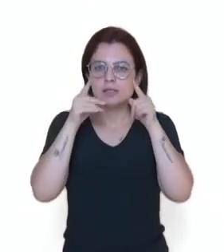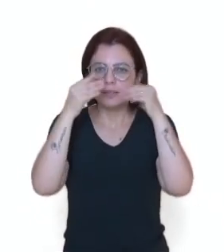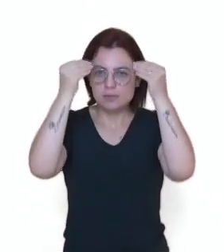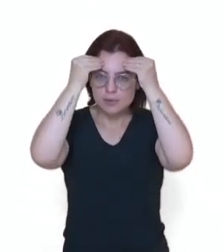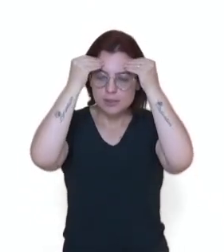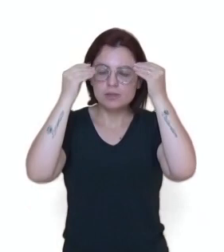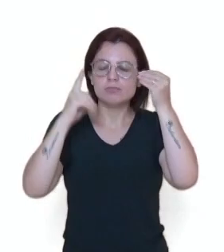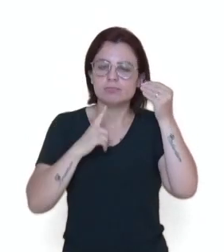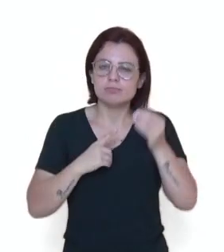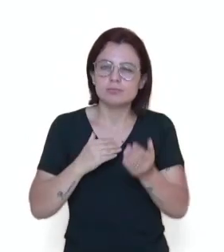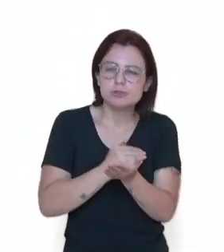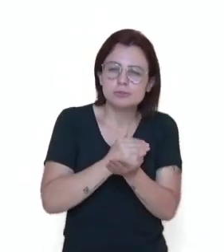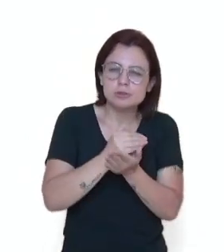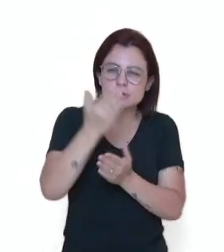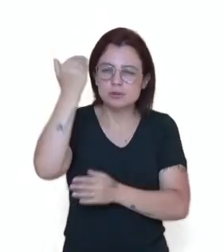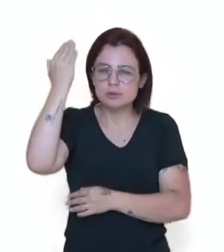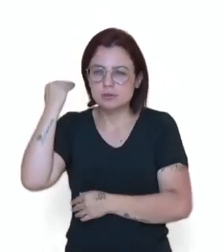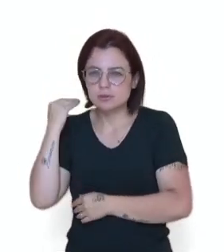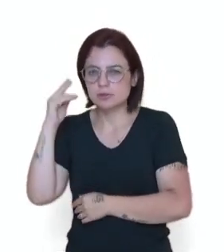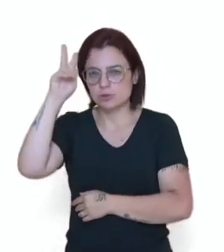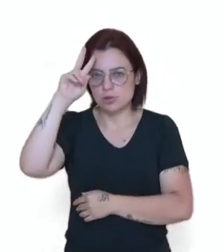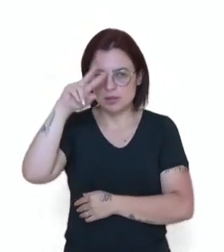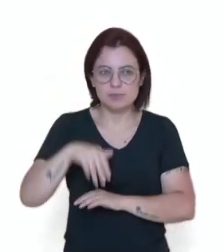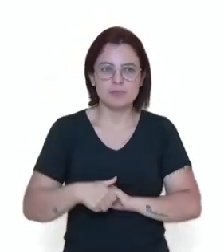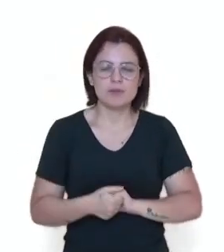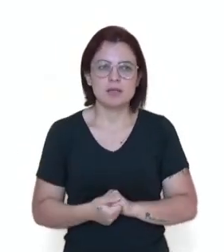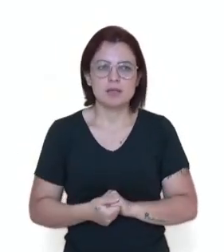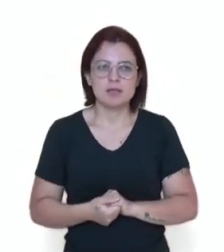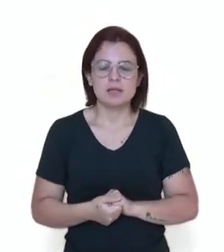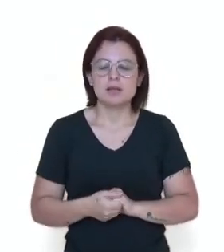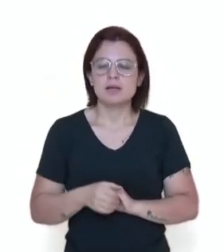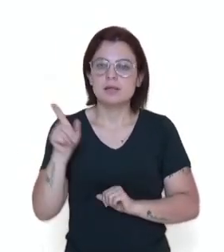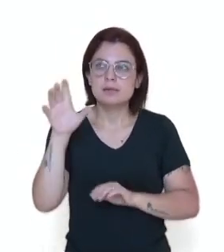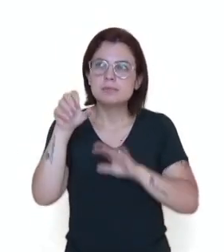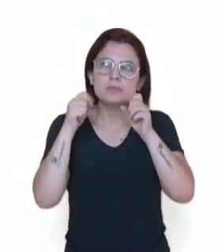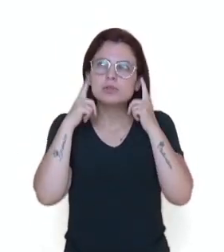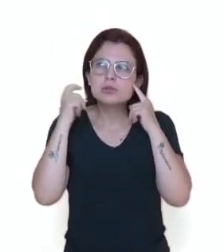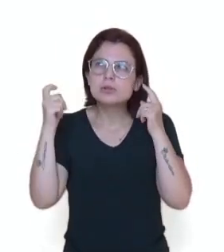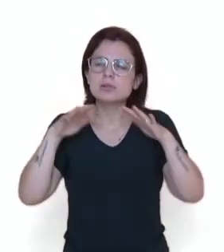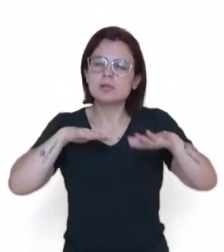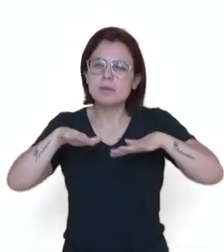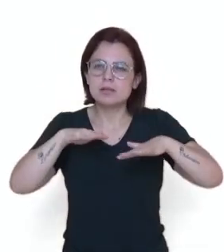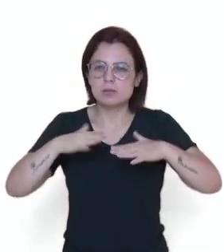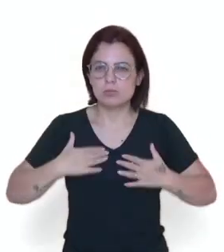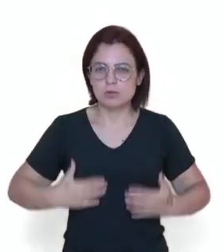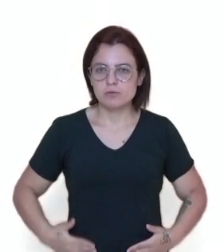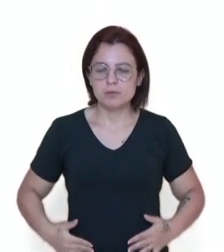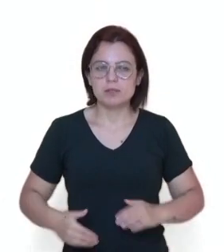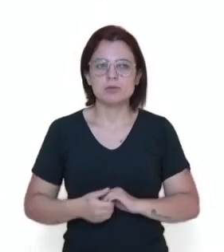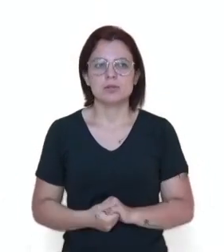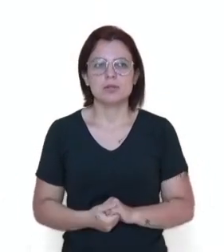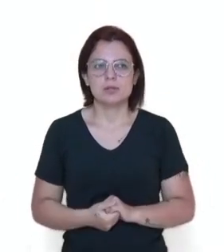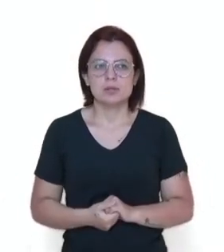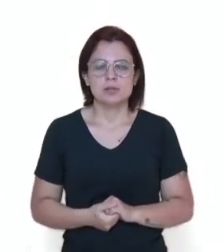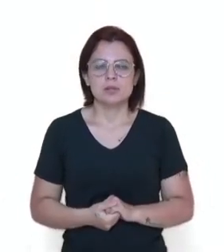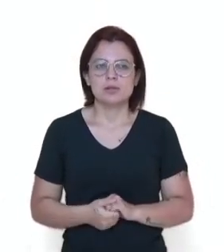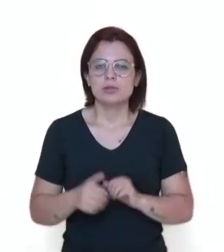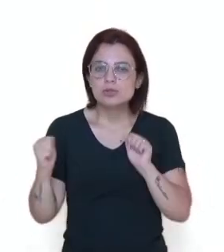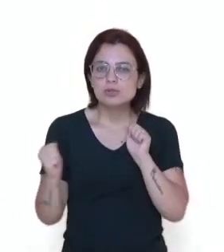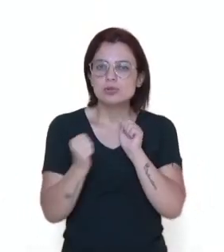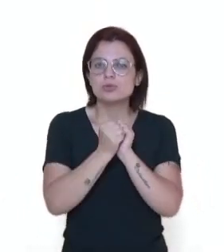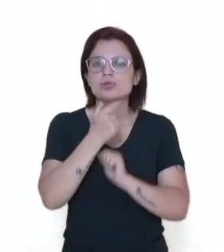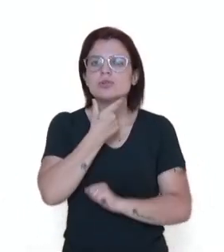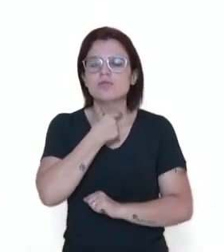pré-história. No início, o homem pré-histórico explorou o som através dos movimentos do corpo, juntamente com a